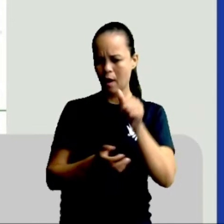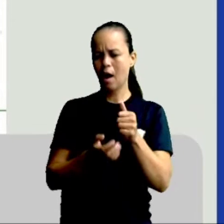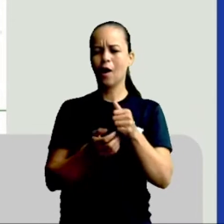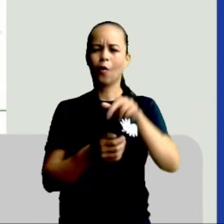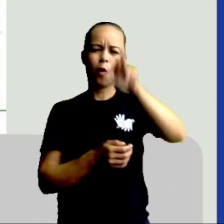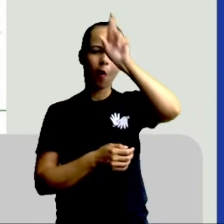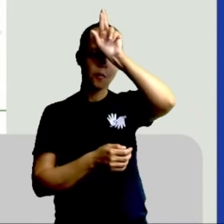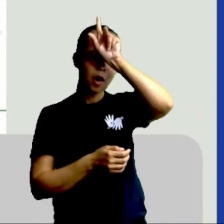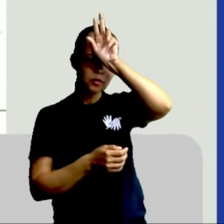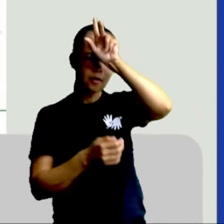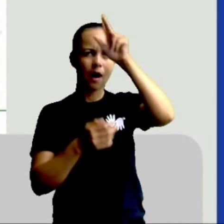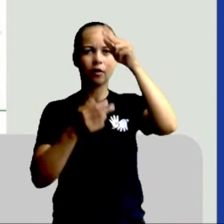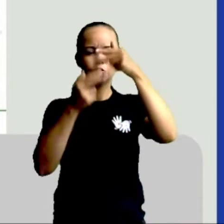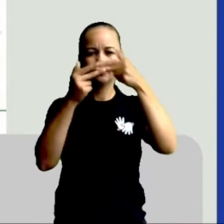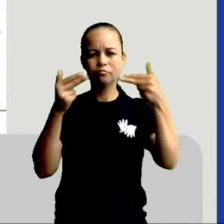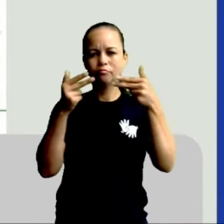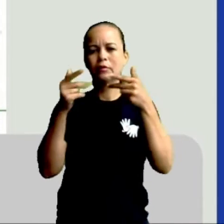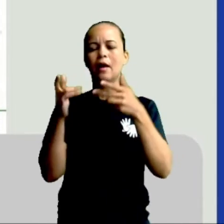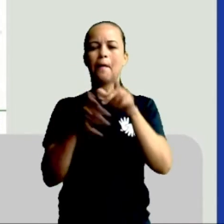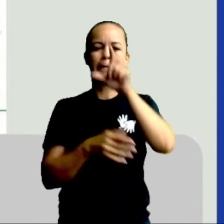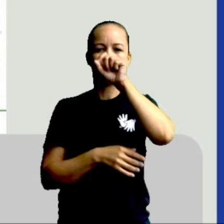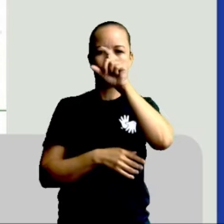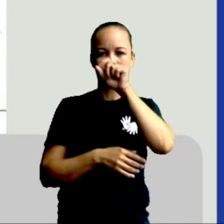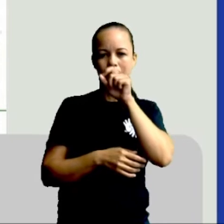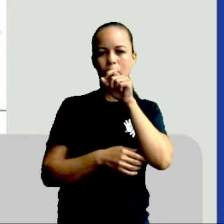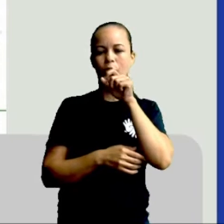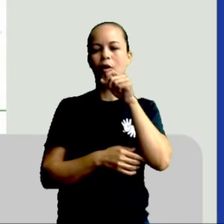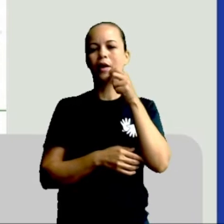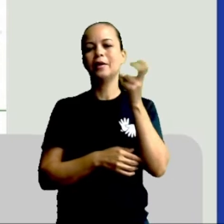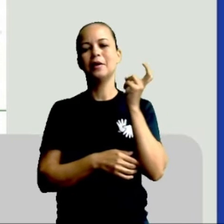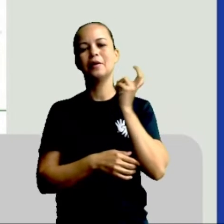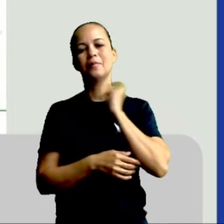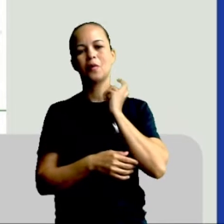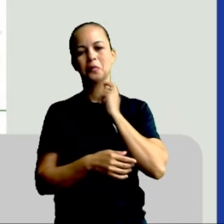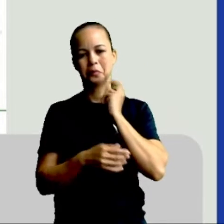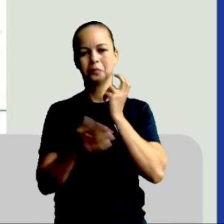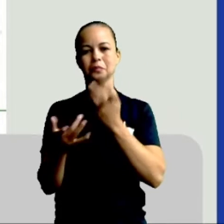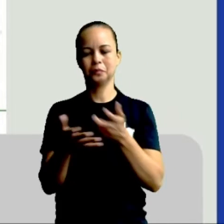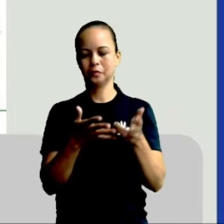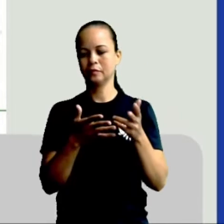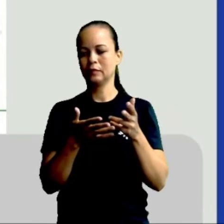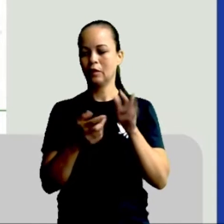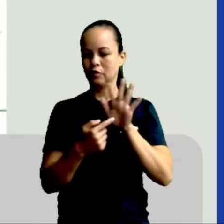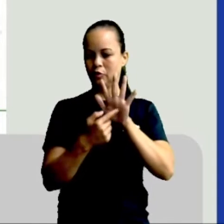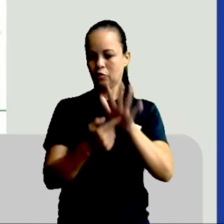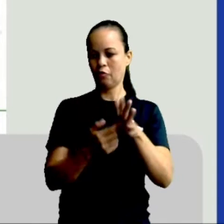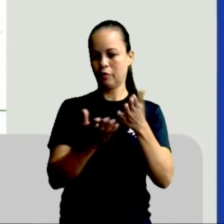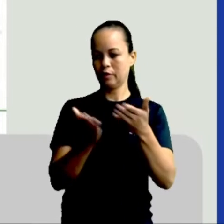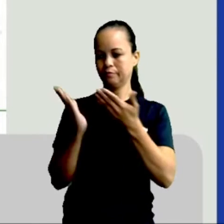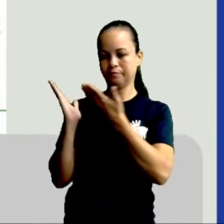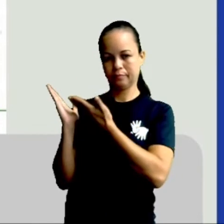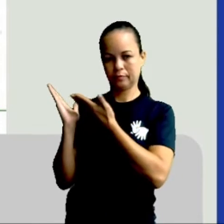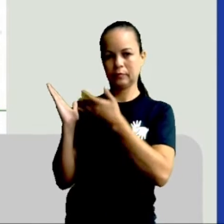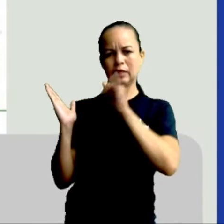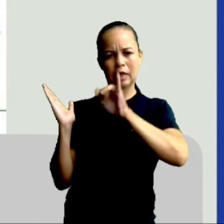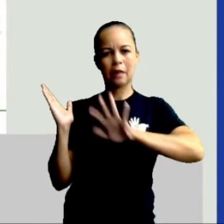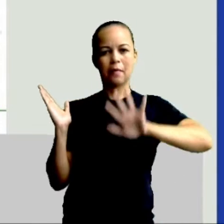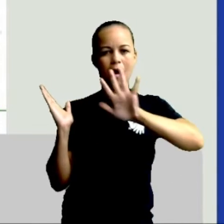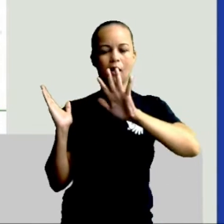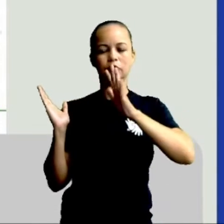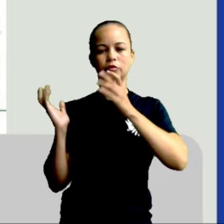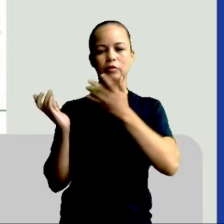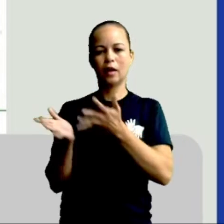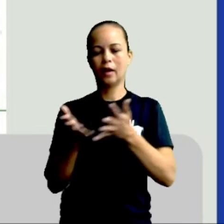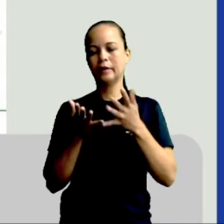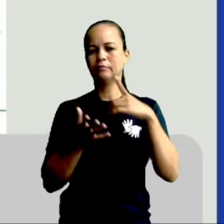insetos, pássaros e morcegos. No caso aqui, você está vendo aqui exemplos de alguns agentes polinizadores. Eu tenho aqui uma abelha, eu